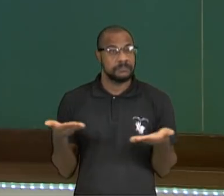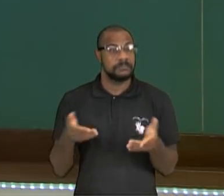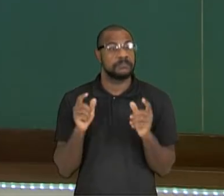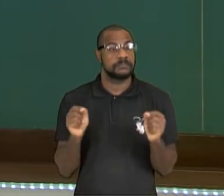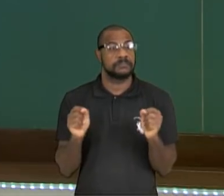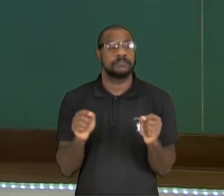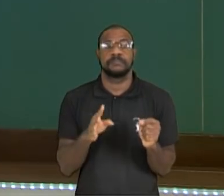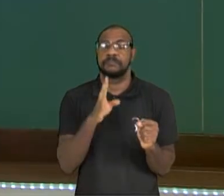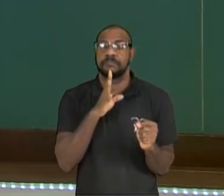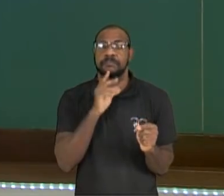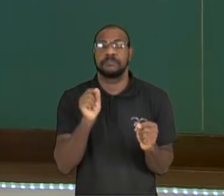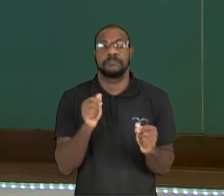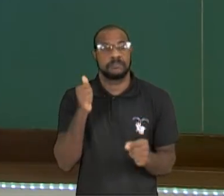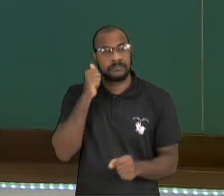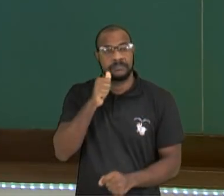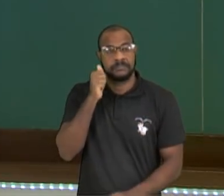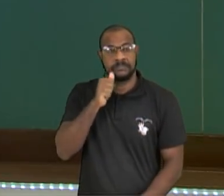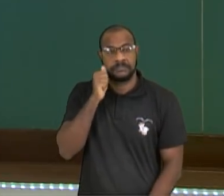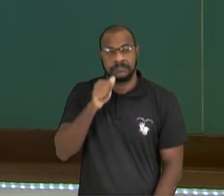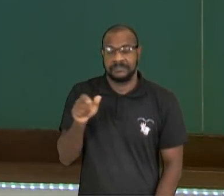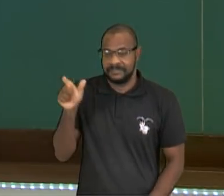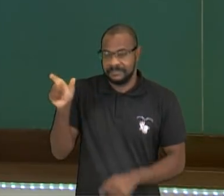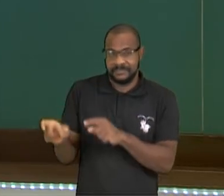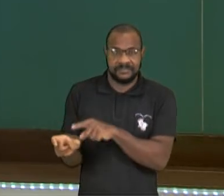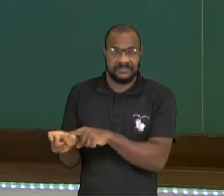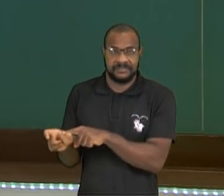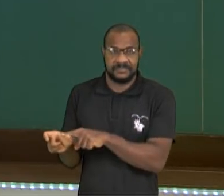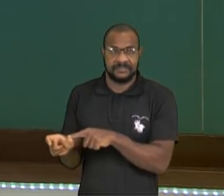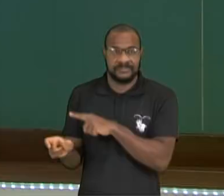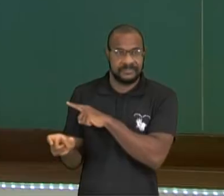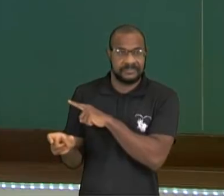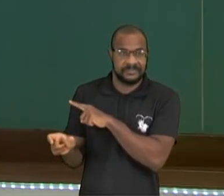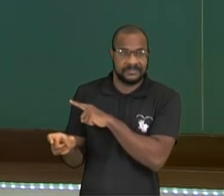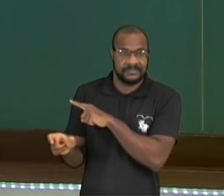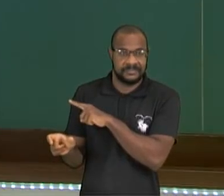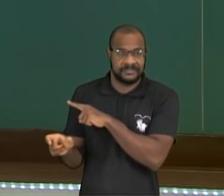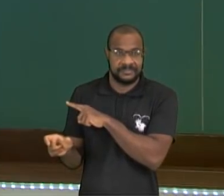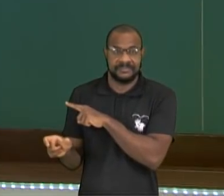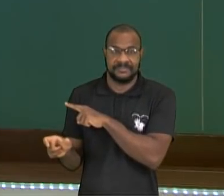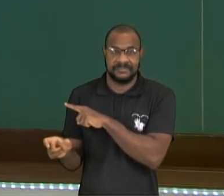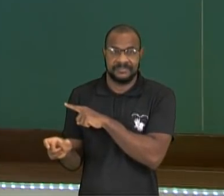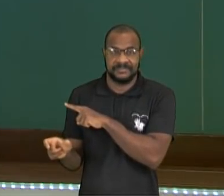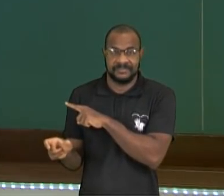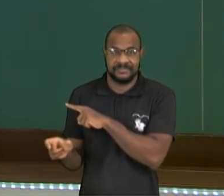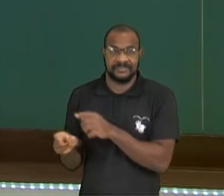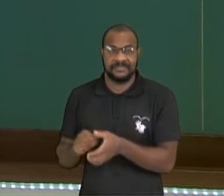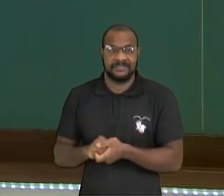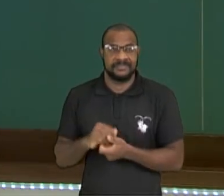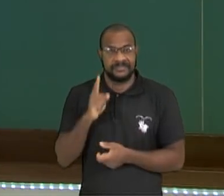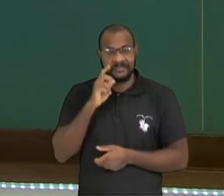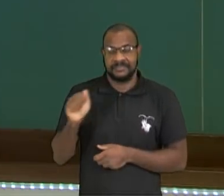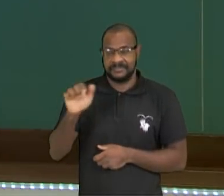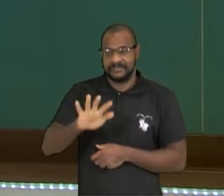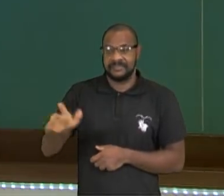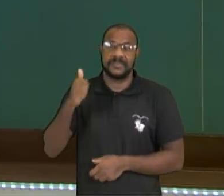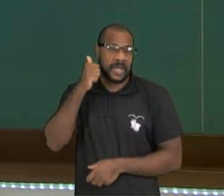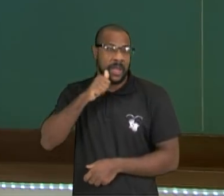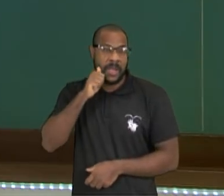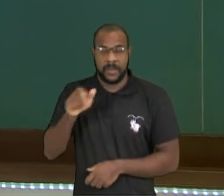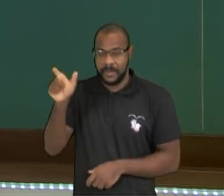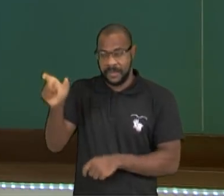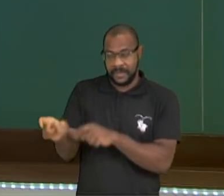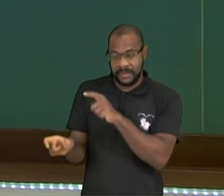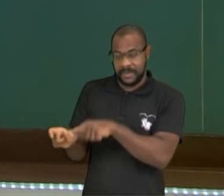vai conhecer a Mike's mom. Quem será que é essa? Na imagem a gente tem uma